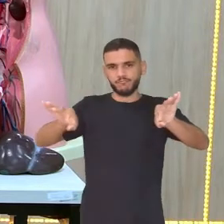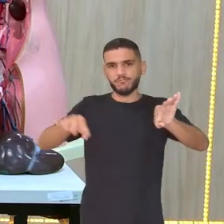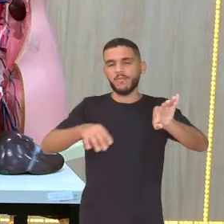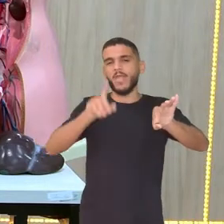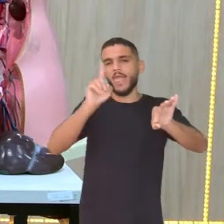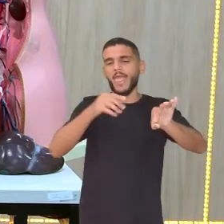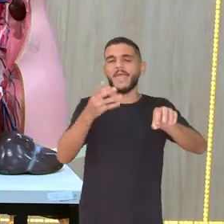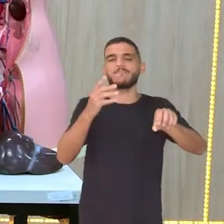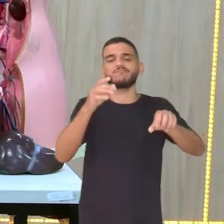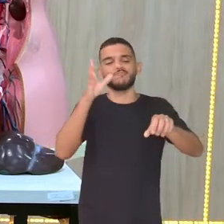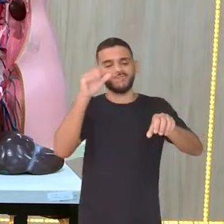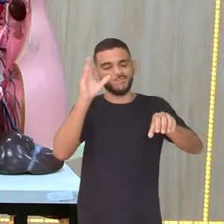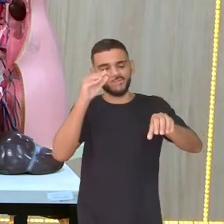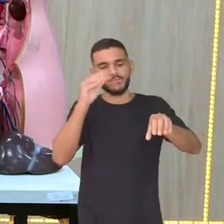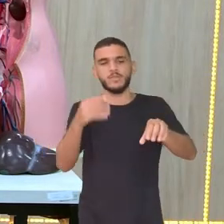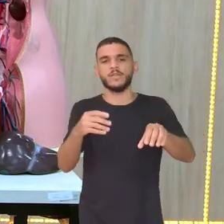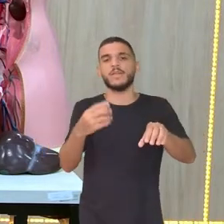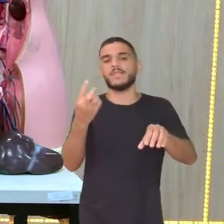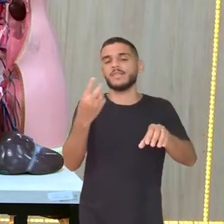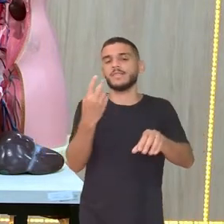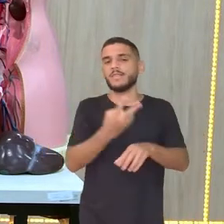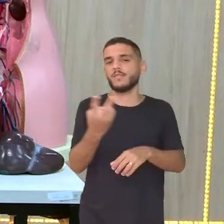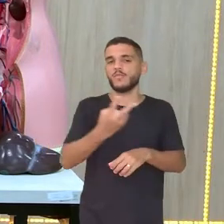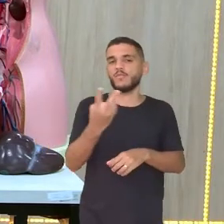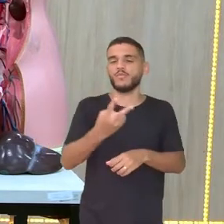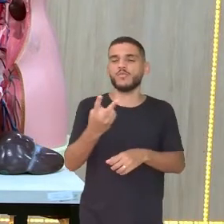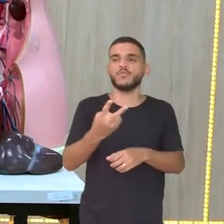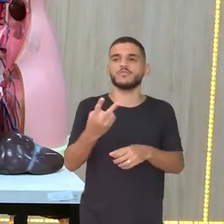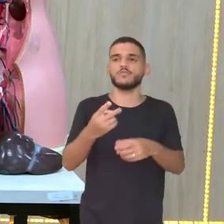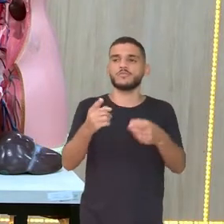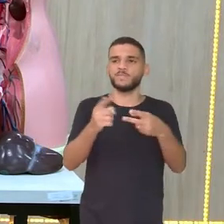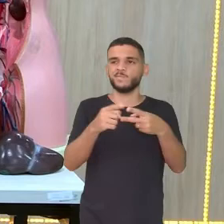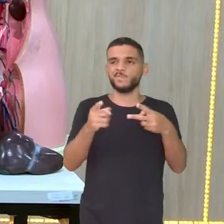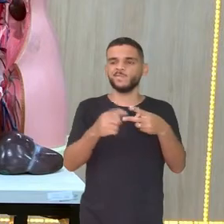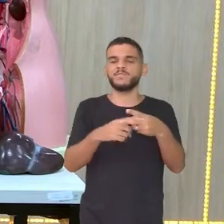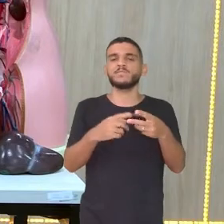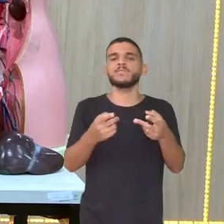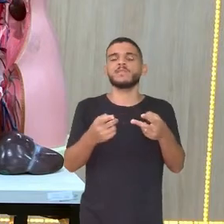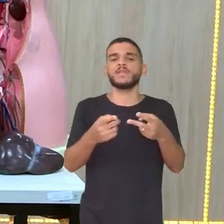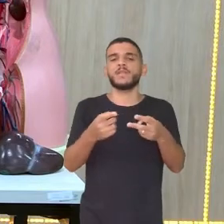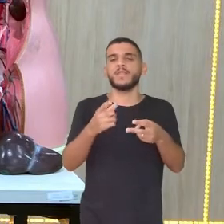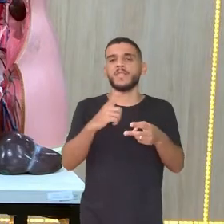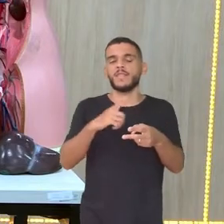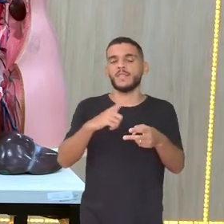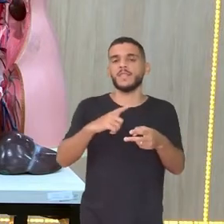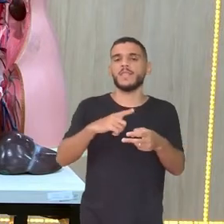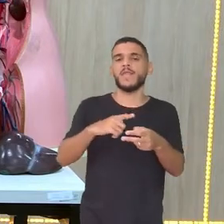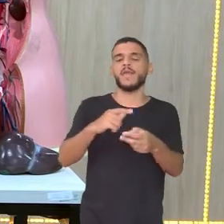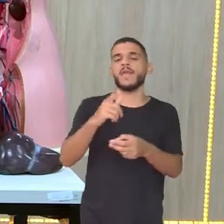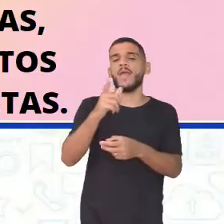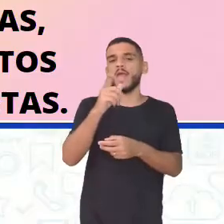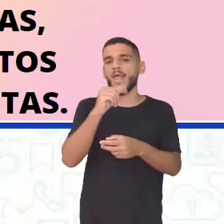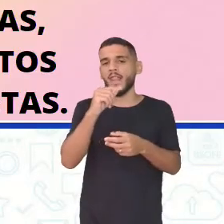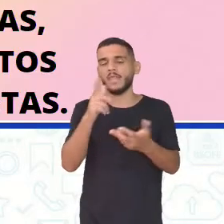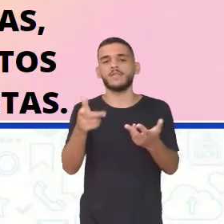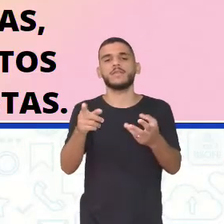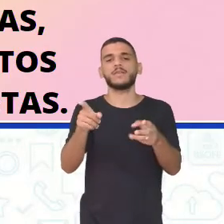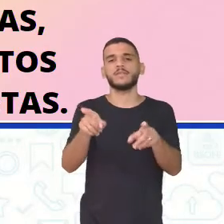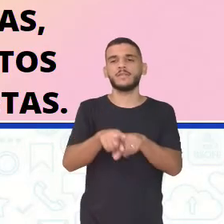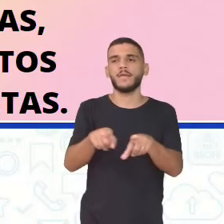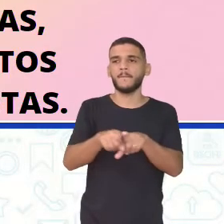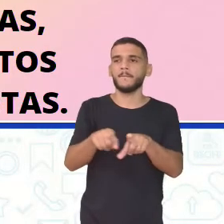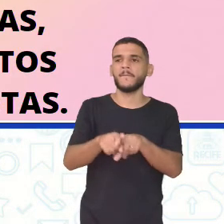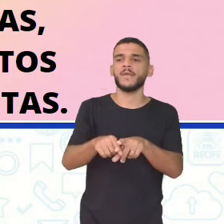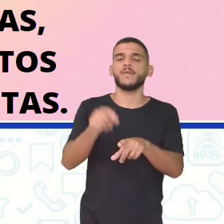para vocês. Ele pode ser dividido em duas partes. A parte líquida, que é chamada de plasma, e as células